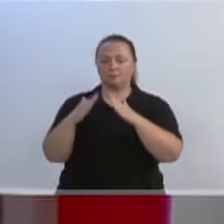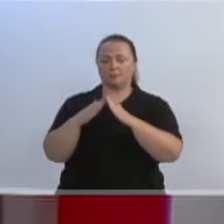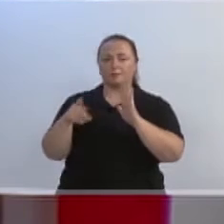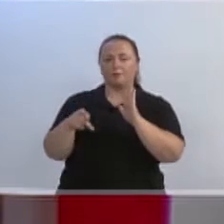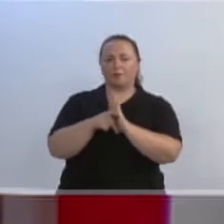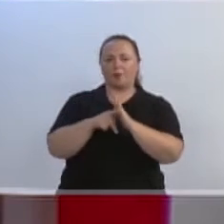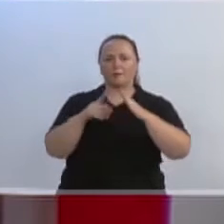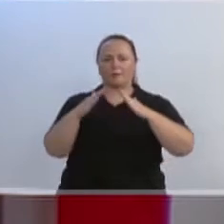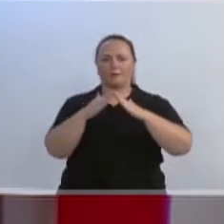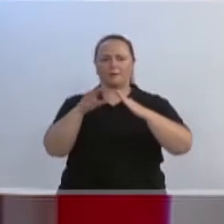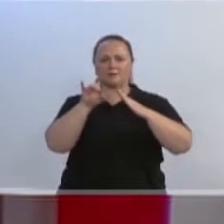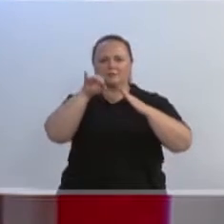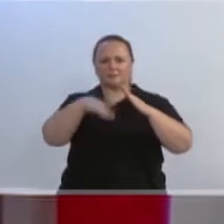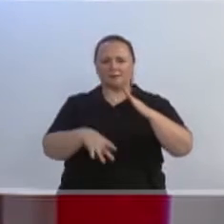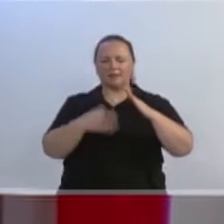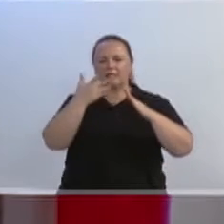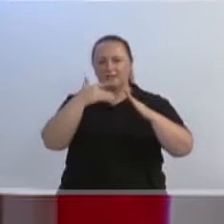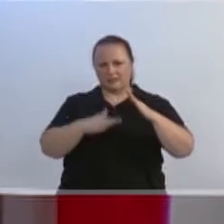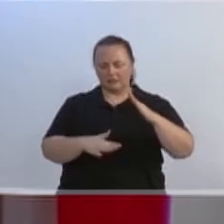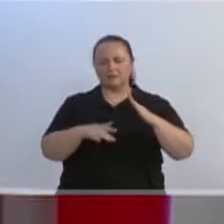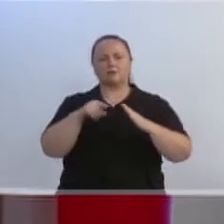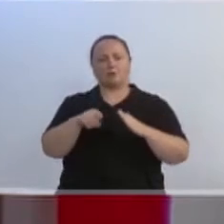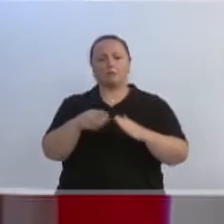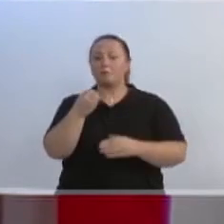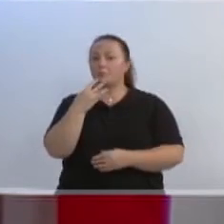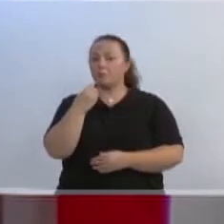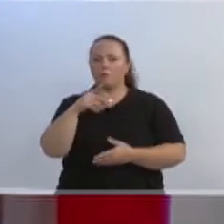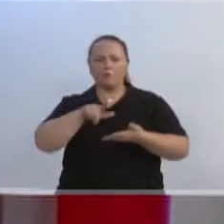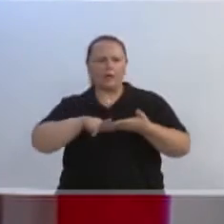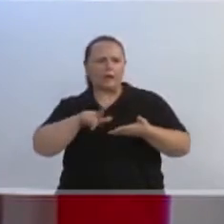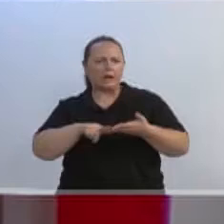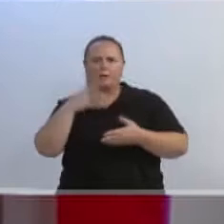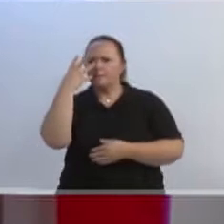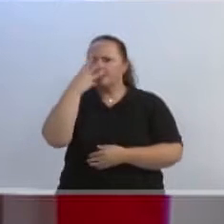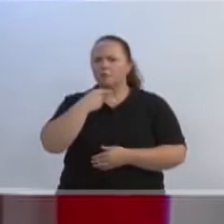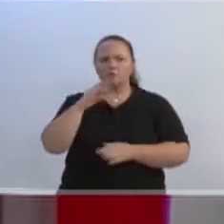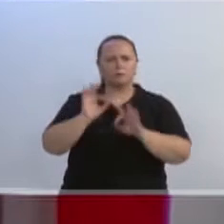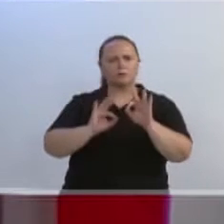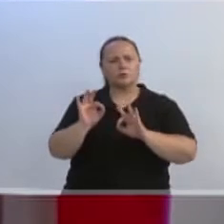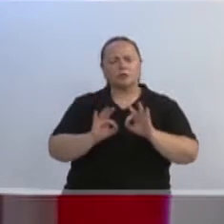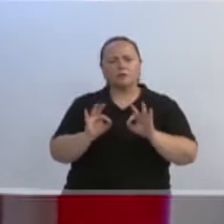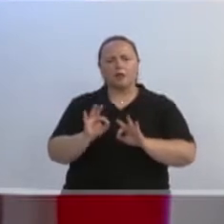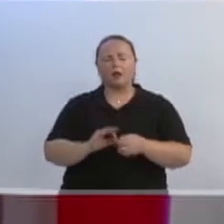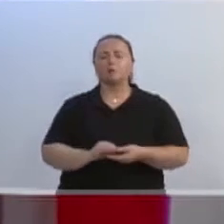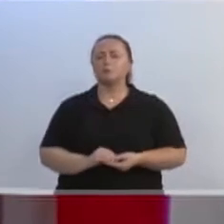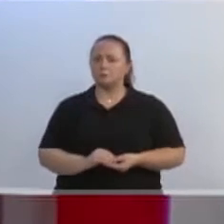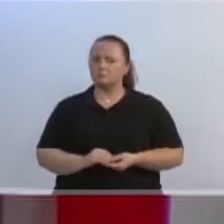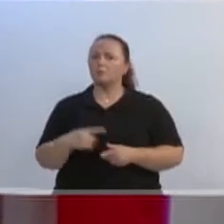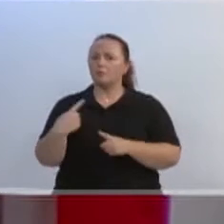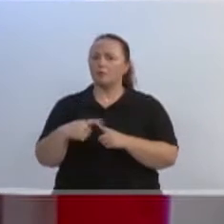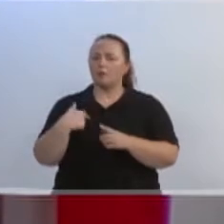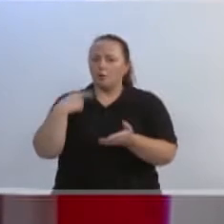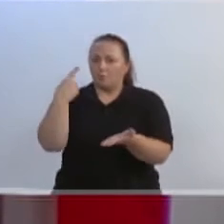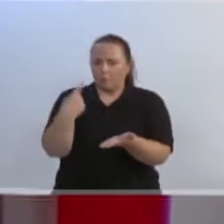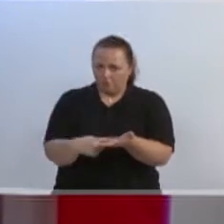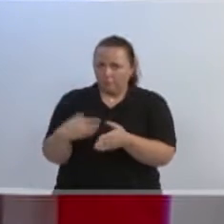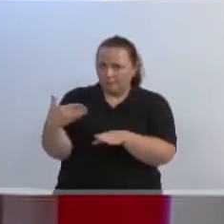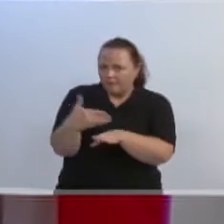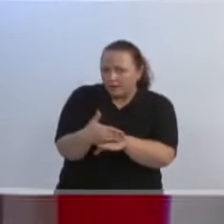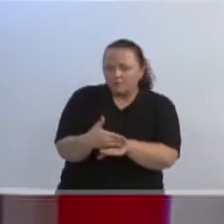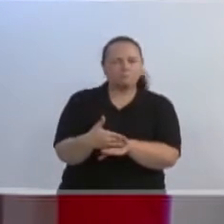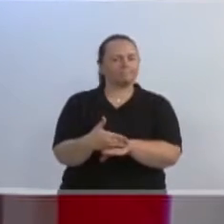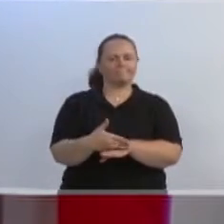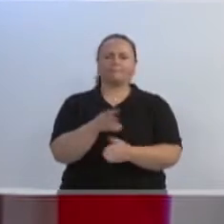Na sequência da fala, o vereador convidou os torcedores para a decisão da divisão de acesso entre Blumenau e